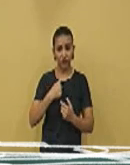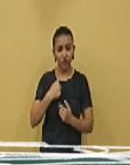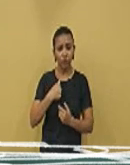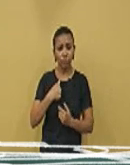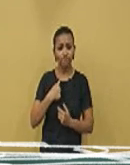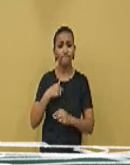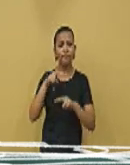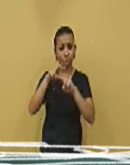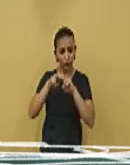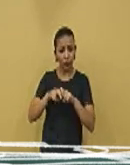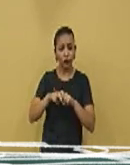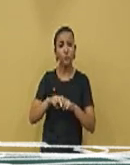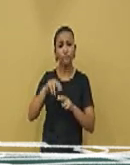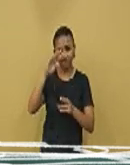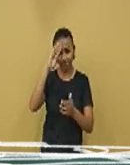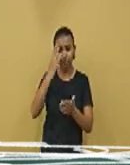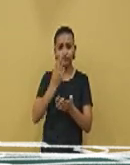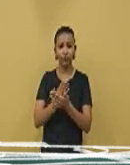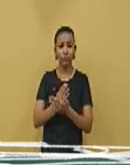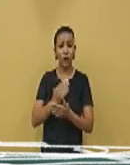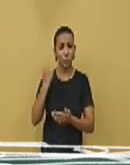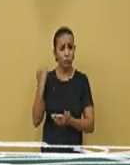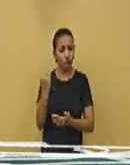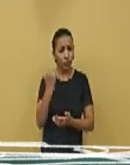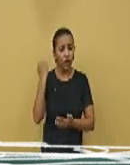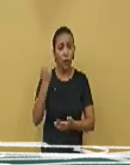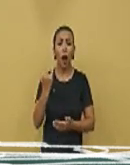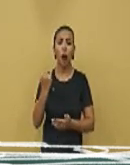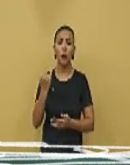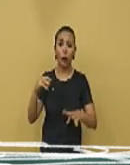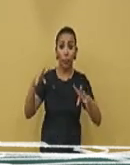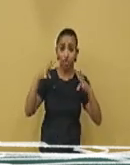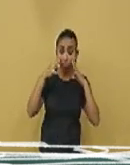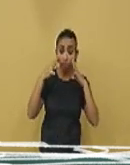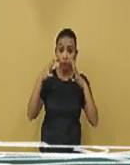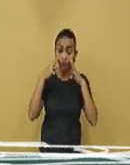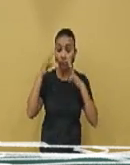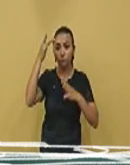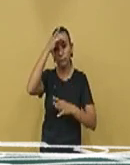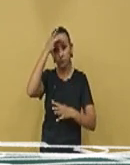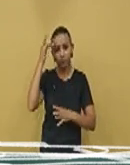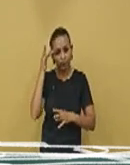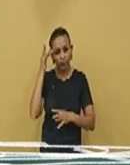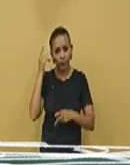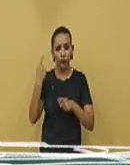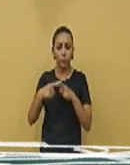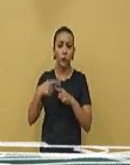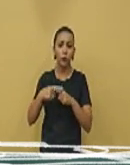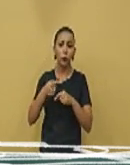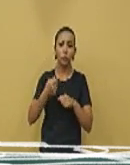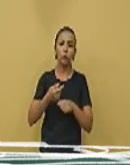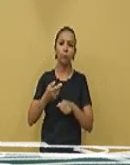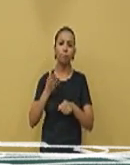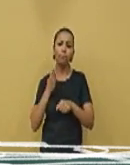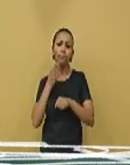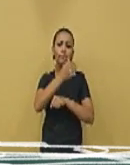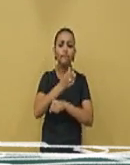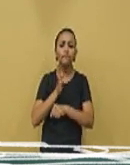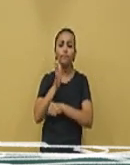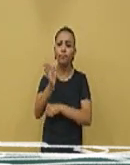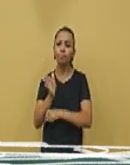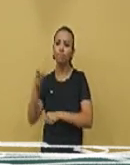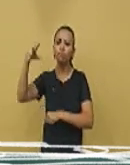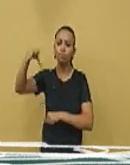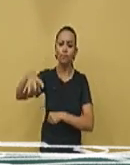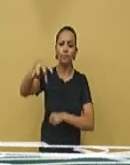por isso eu considero muito importante nós ouvirmos as pessoas que estão lá na ponta, né? Eu estou percorrendo vários setores da universidade durante todos esses